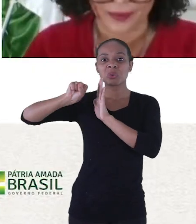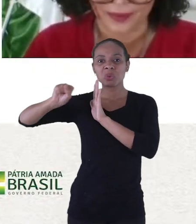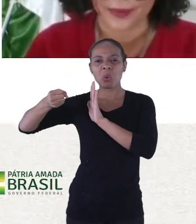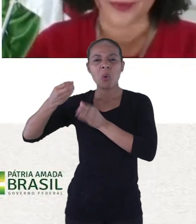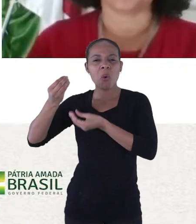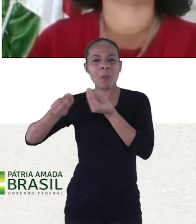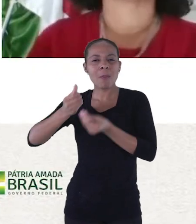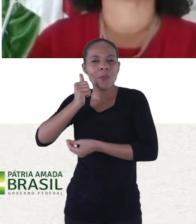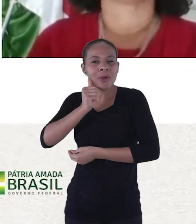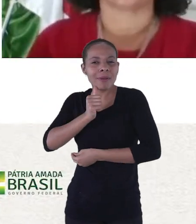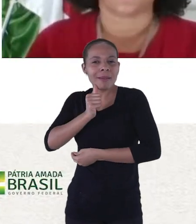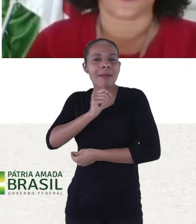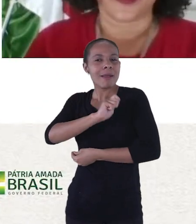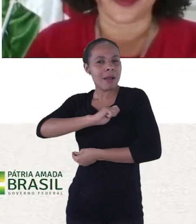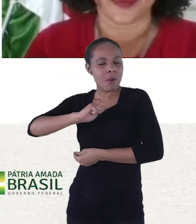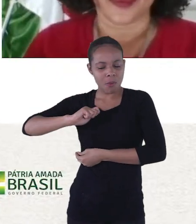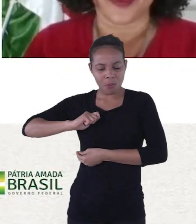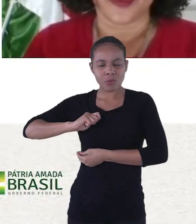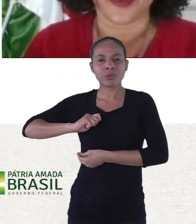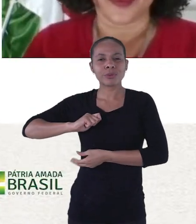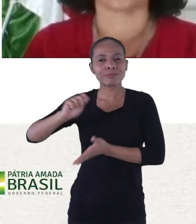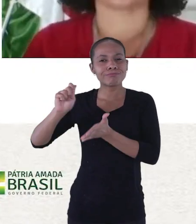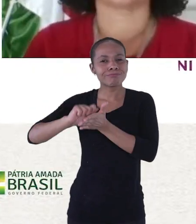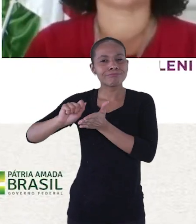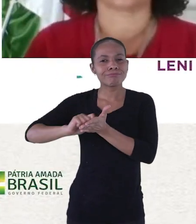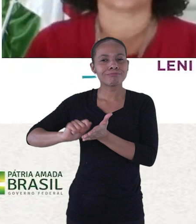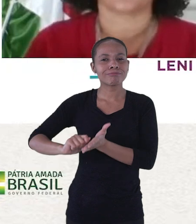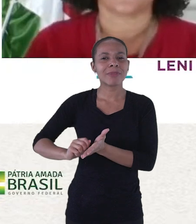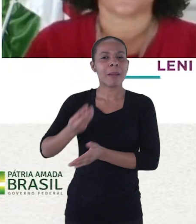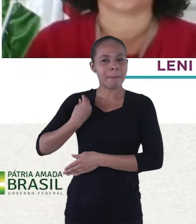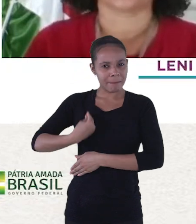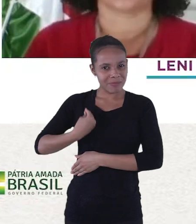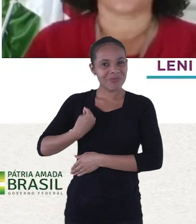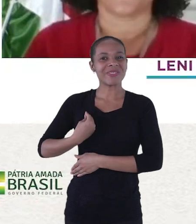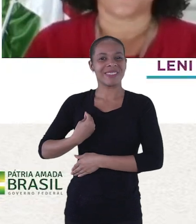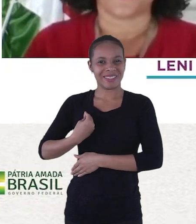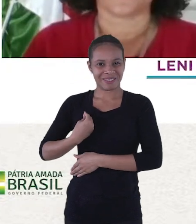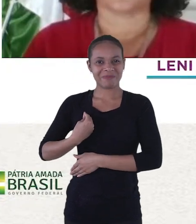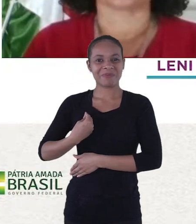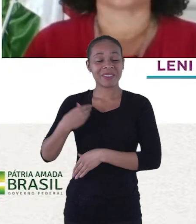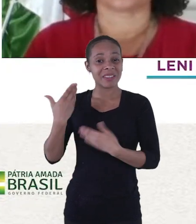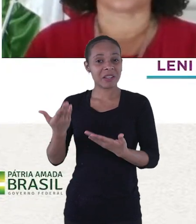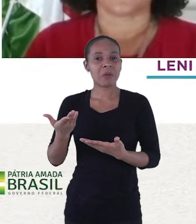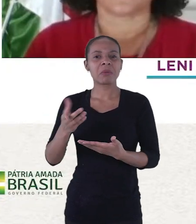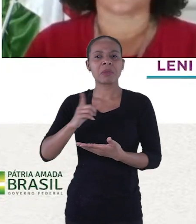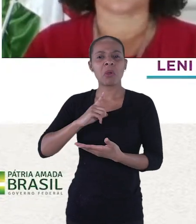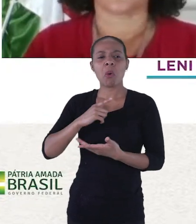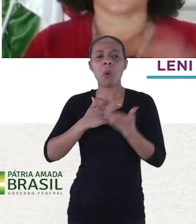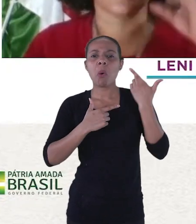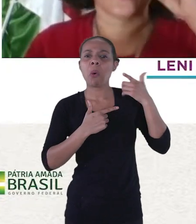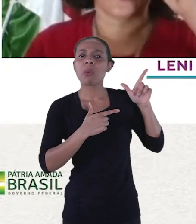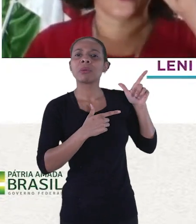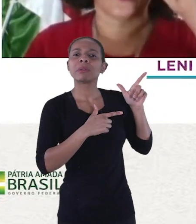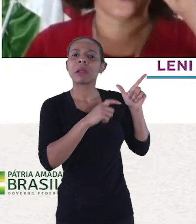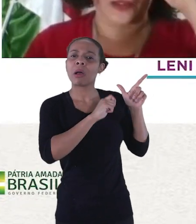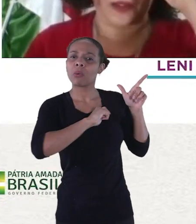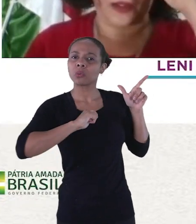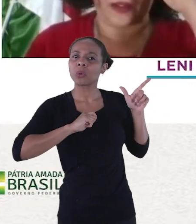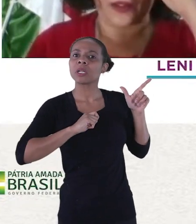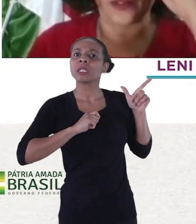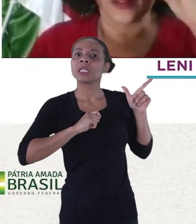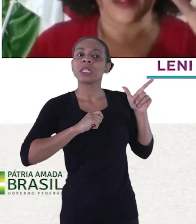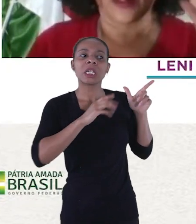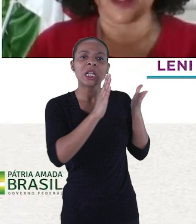Egipsíaca, né, que não chegou a publicar o livro dela, ou seja, o livro dela desapareceu com a Inquisição. Aí você tem